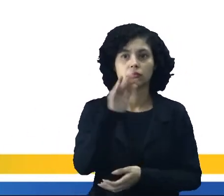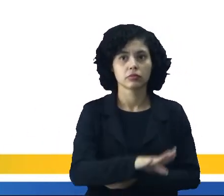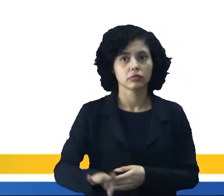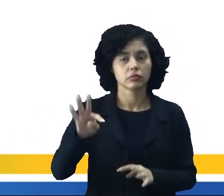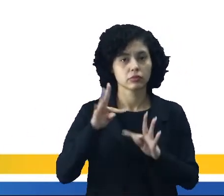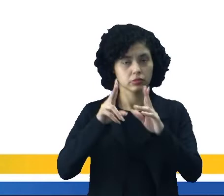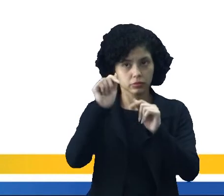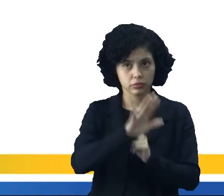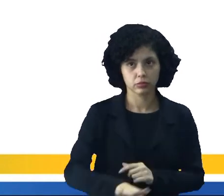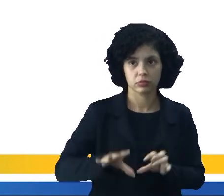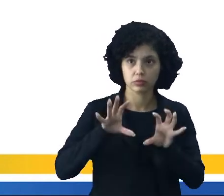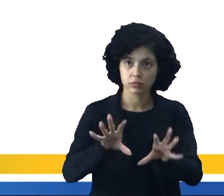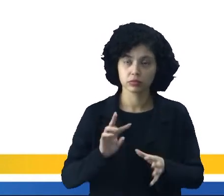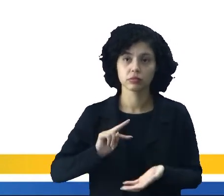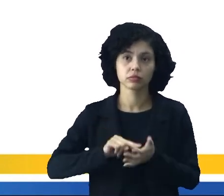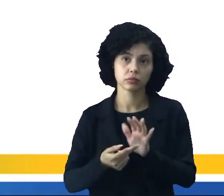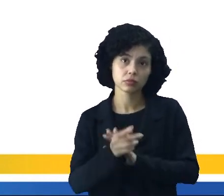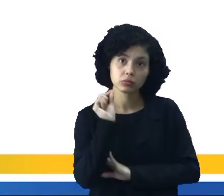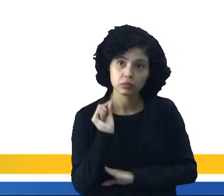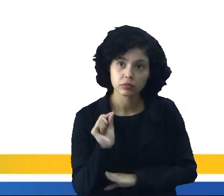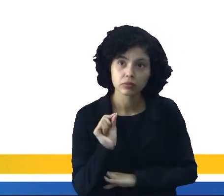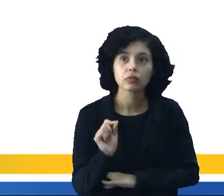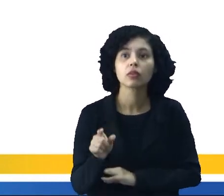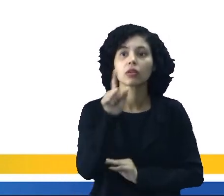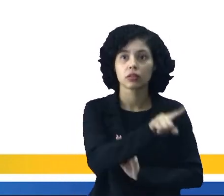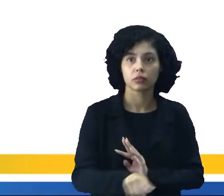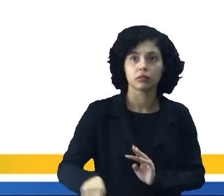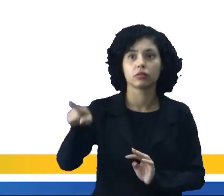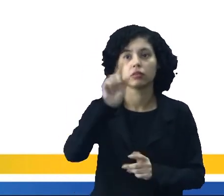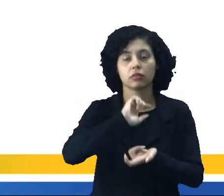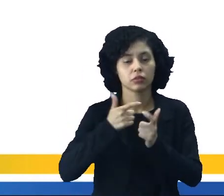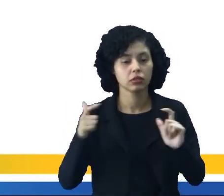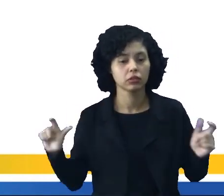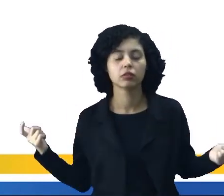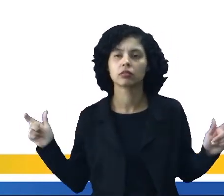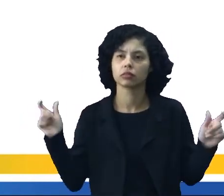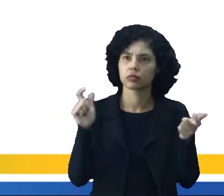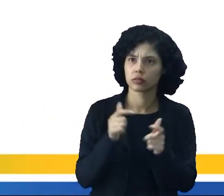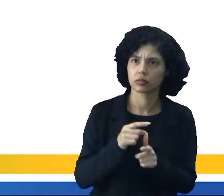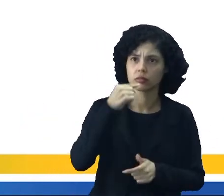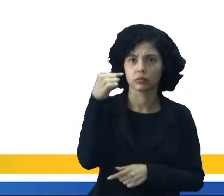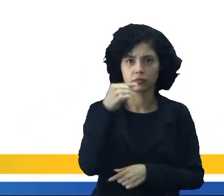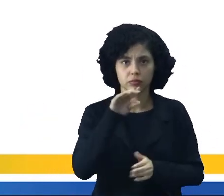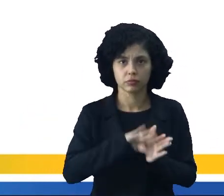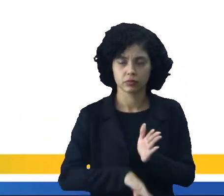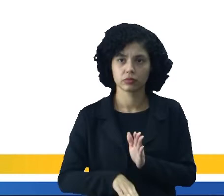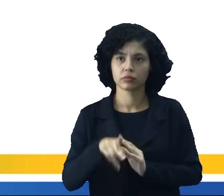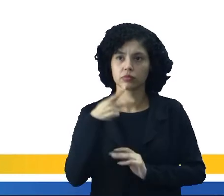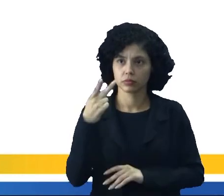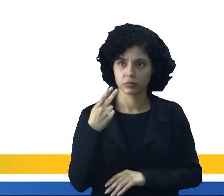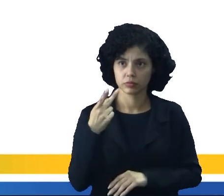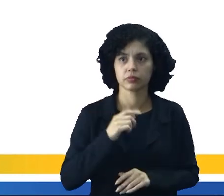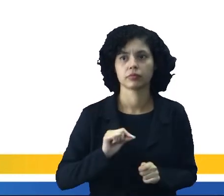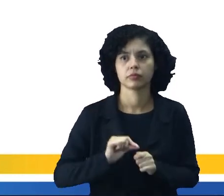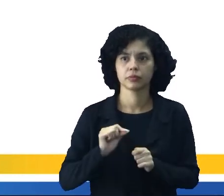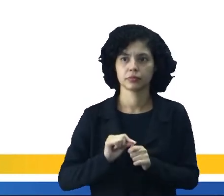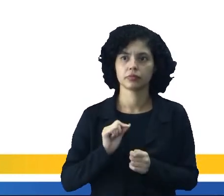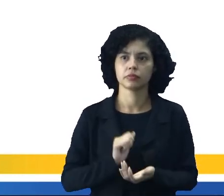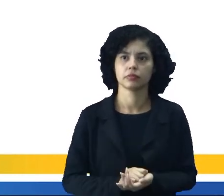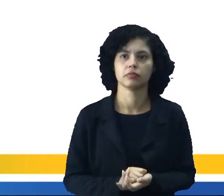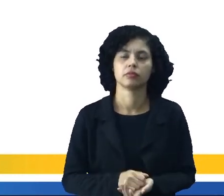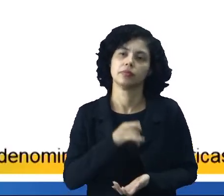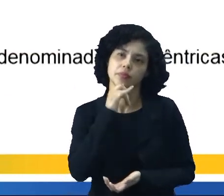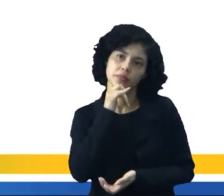as áreas totais Isto é área do círculo maior menos a área do círculo menor que foi o que nós fizemos na